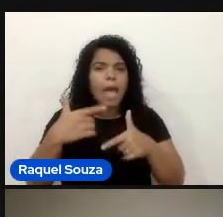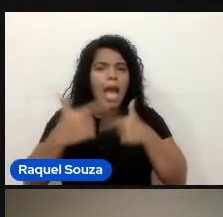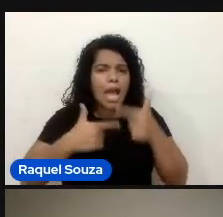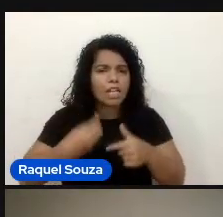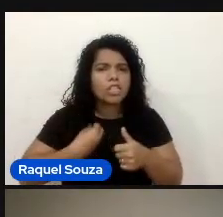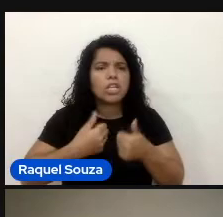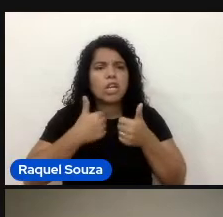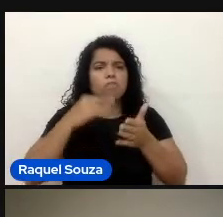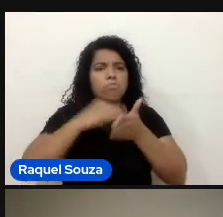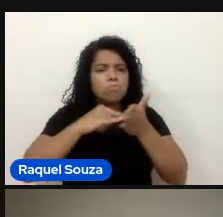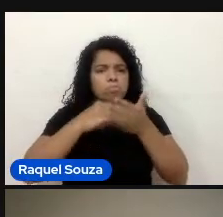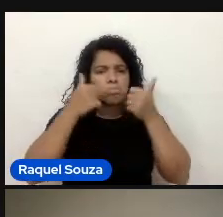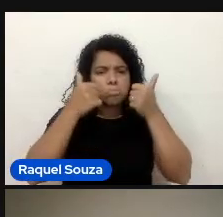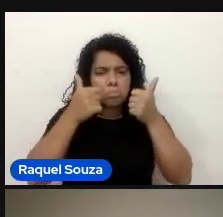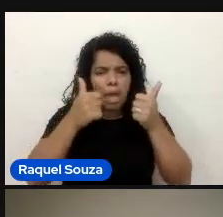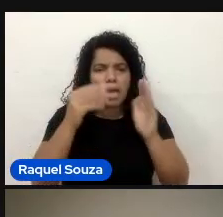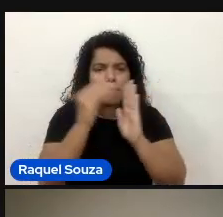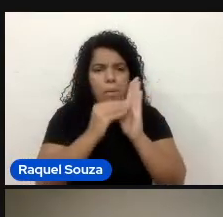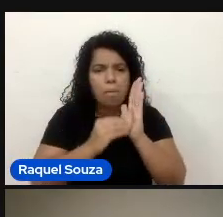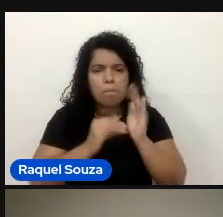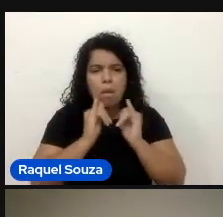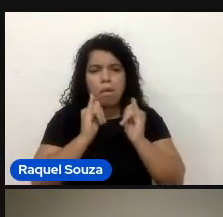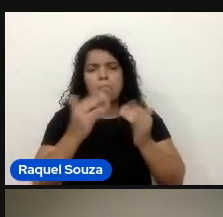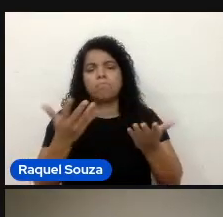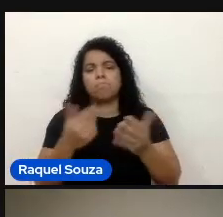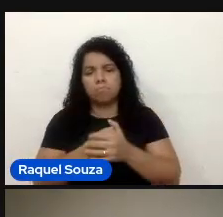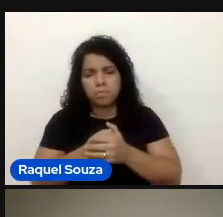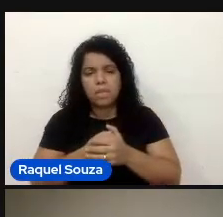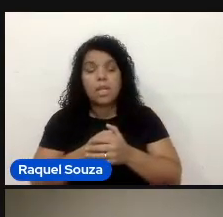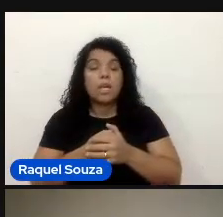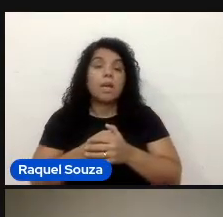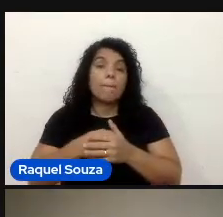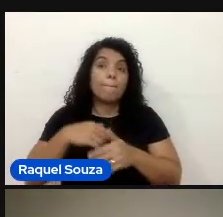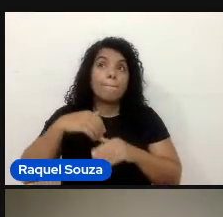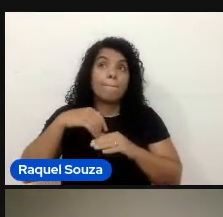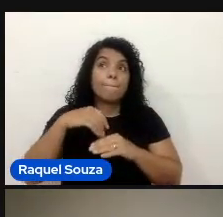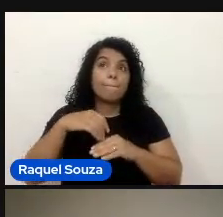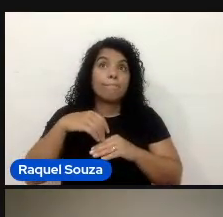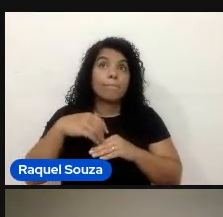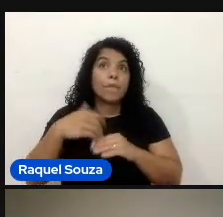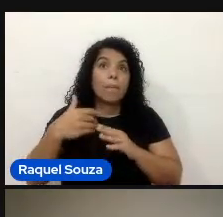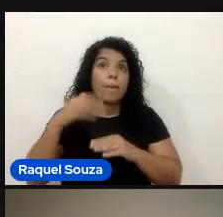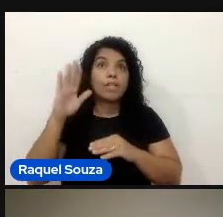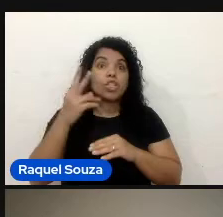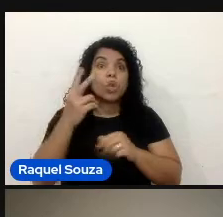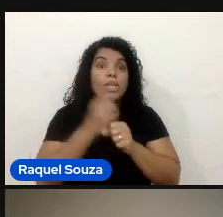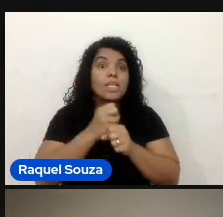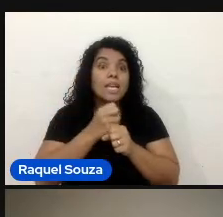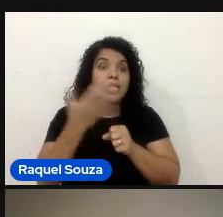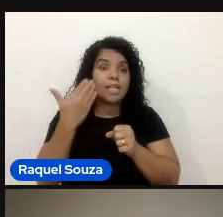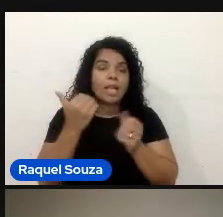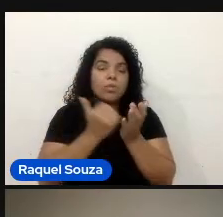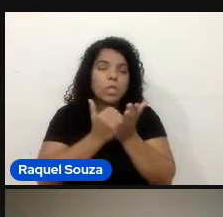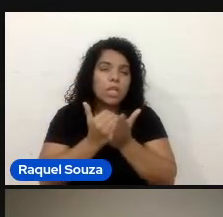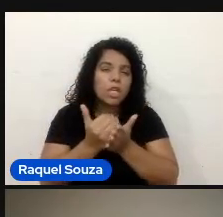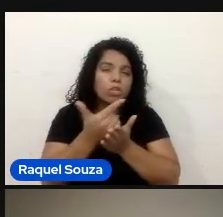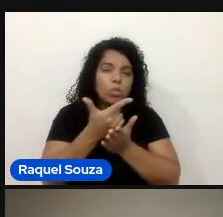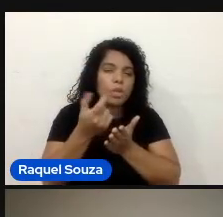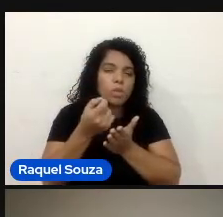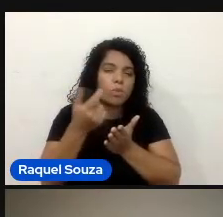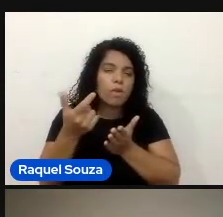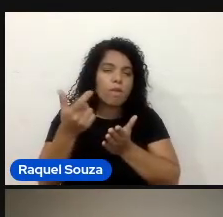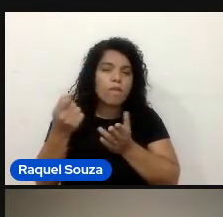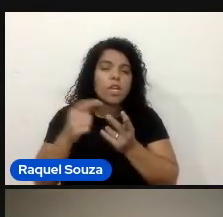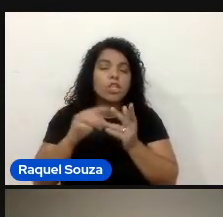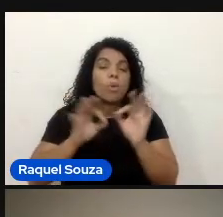documentado. Há mais de 2 anos atrás, no início de 2020, num projeto